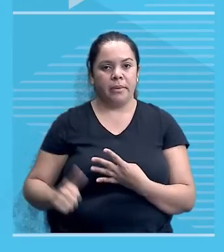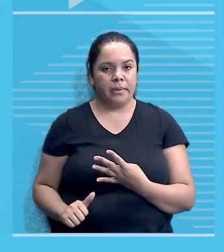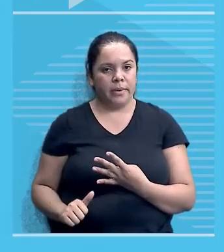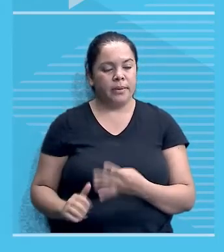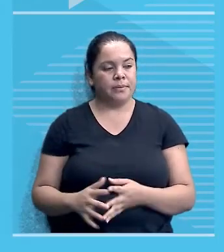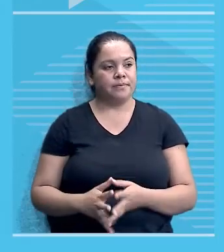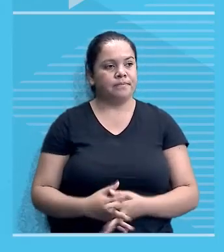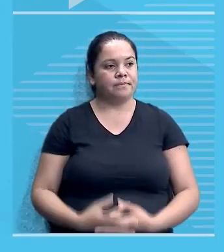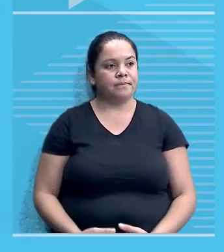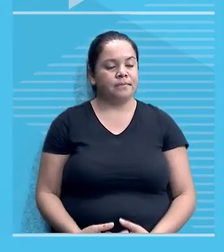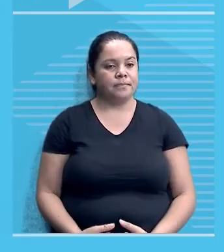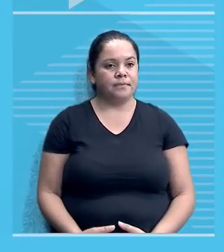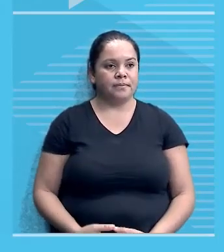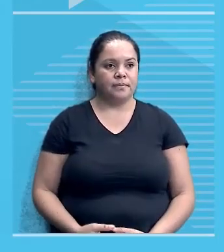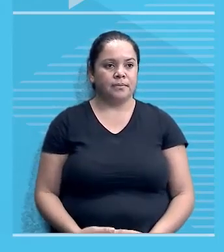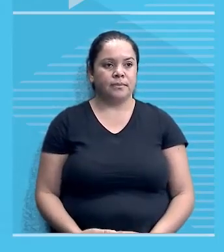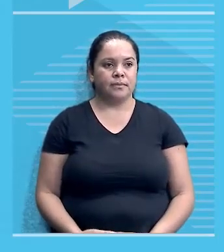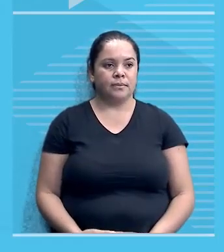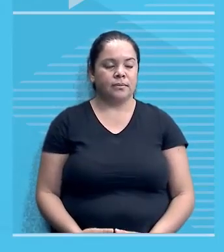ou D